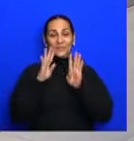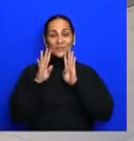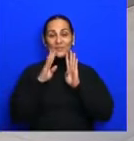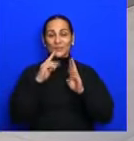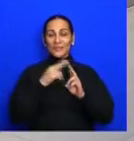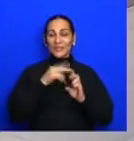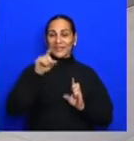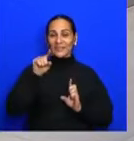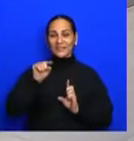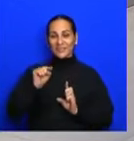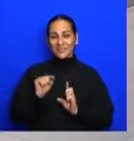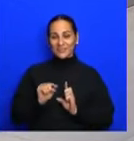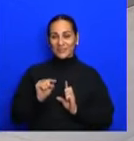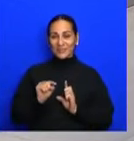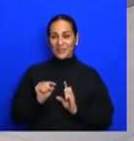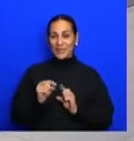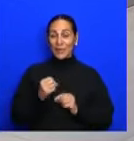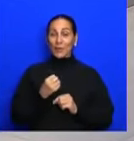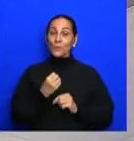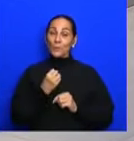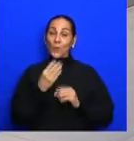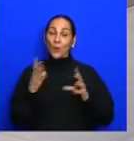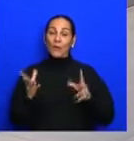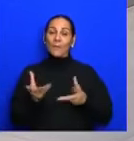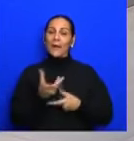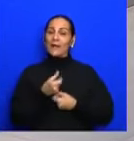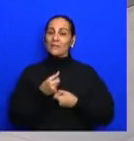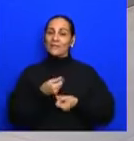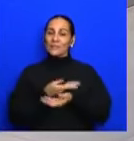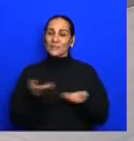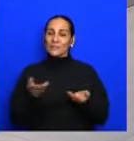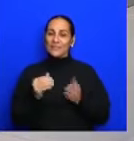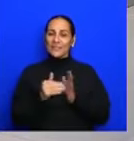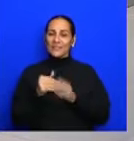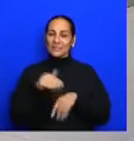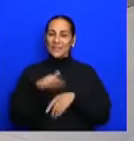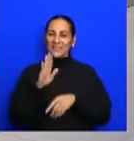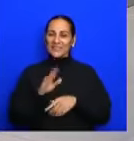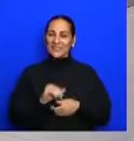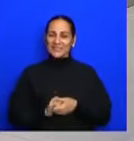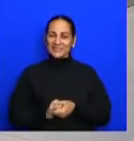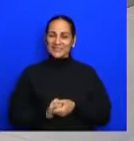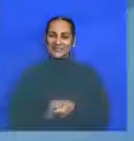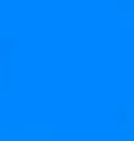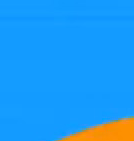do Facebook e do YouTube da Caixa e da Rede TV. Uma ótima noite para você e até mais!